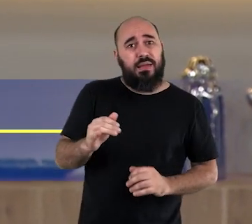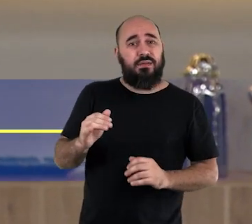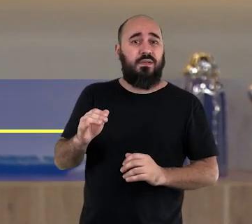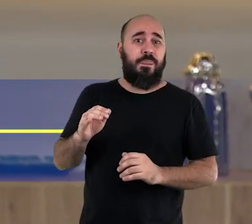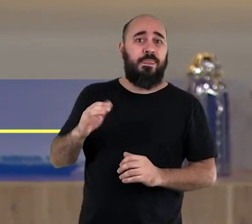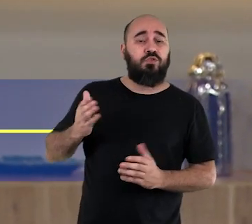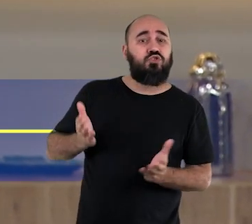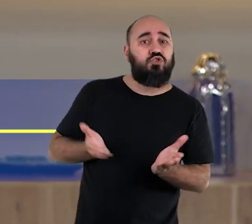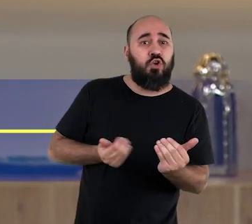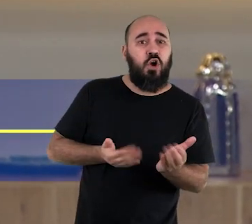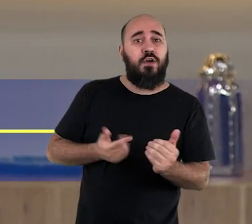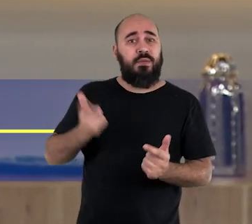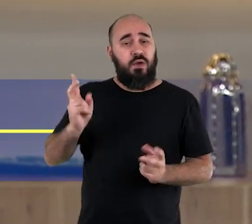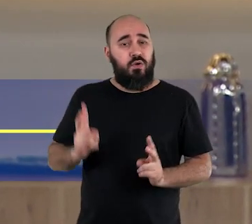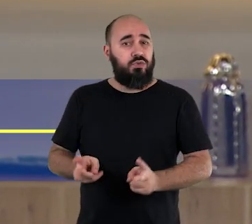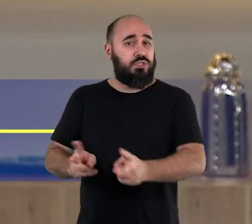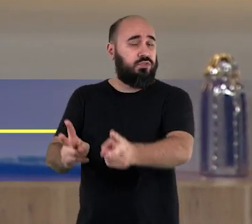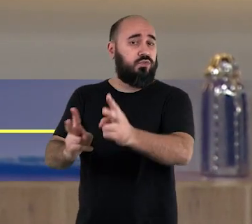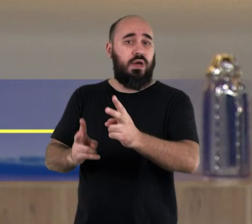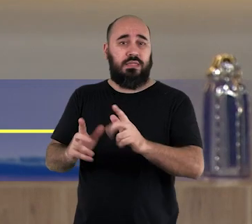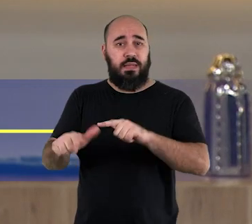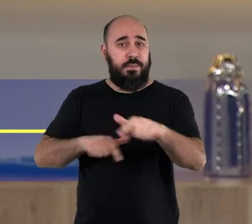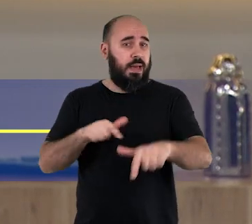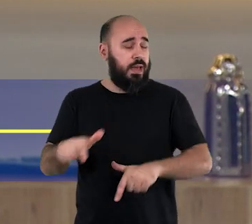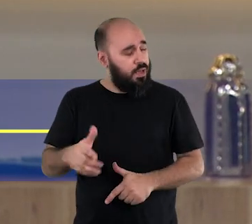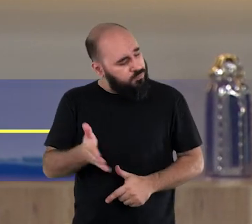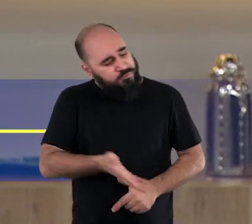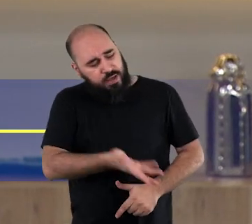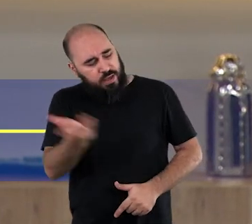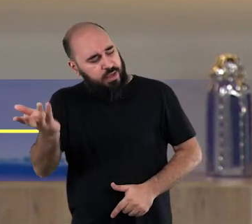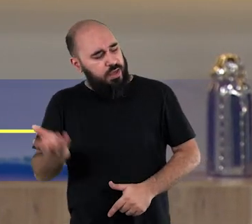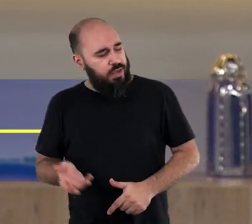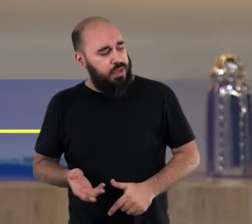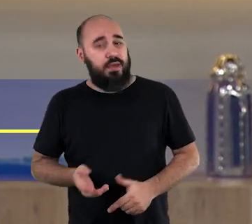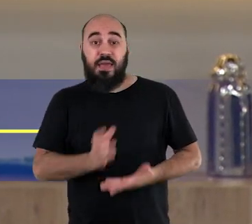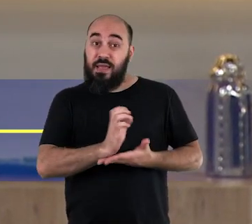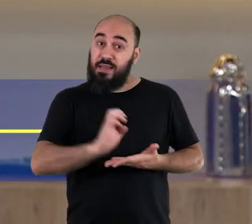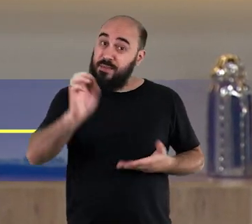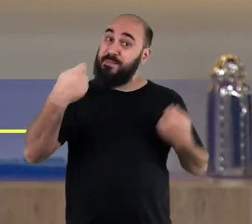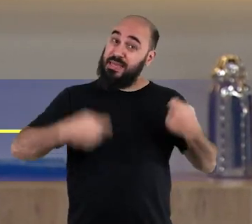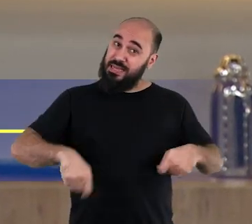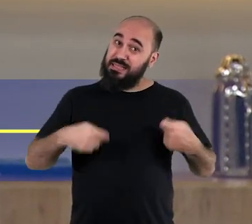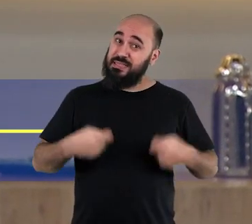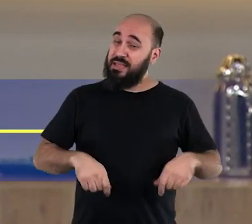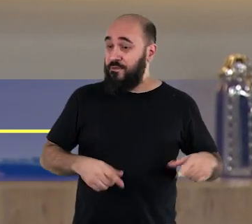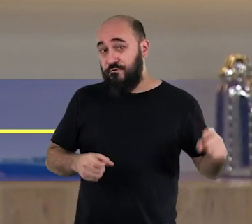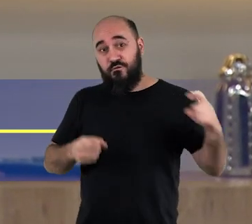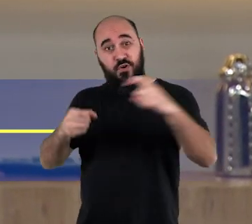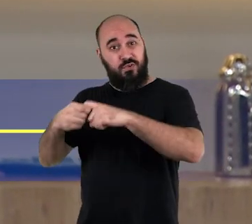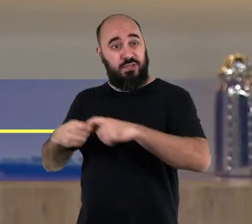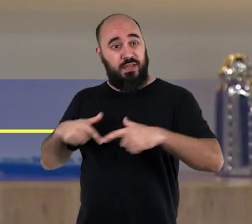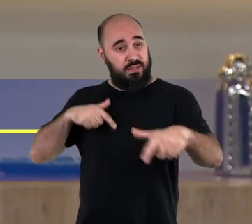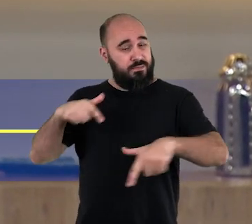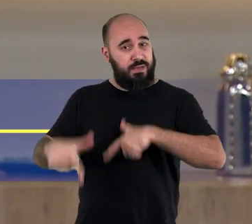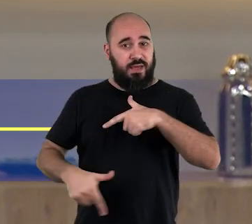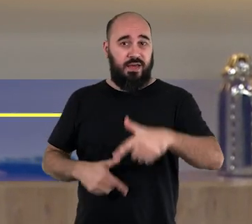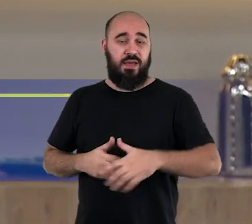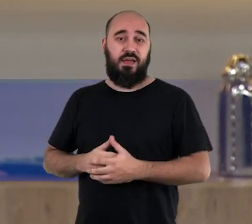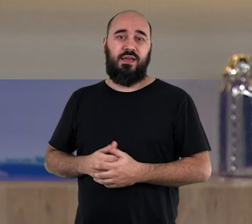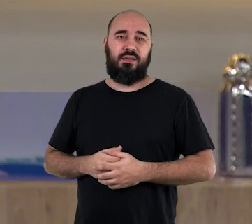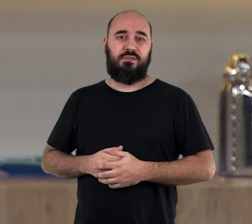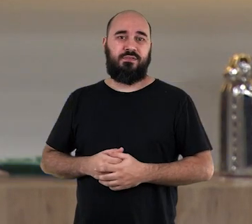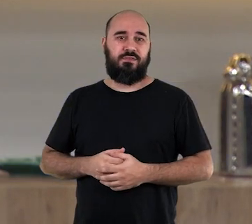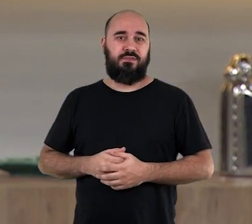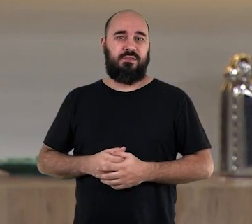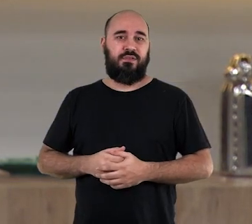trabalho. Elias, volte ao seu trabalho, volte à sua missão. E Deus disse mais, e tem outra coisa, Elias,